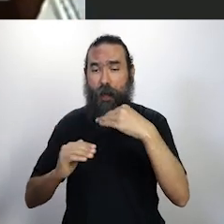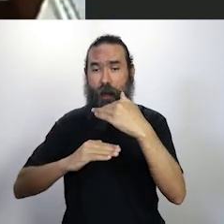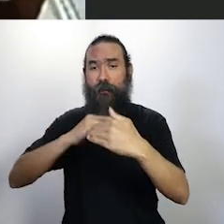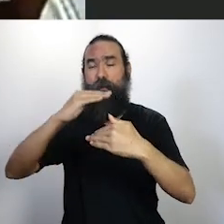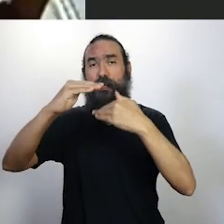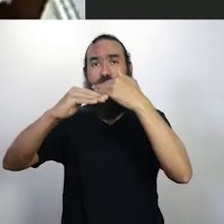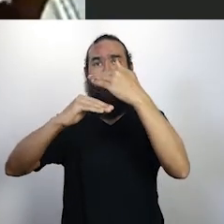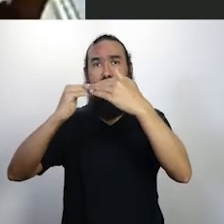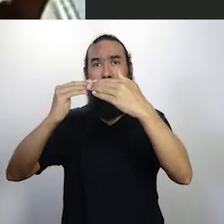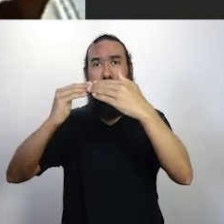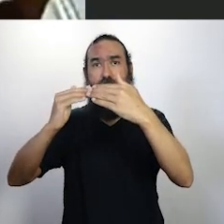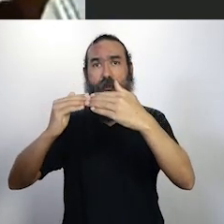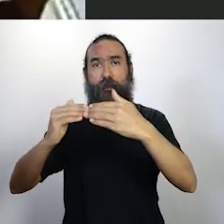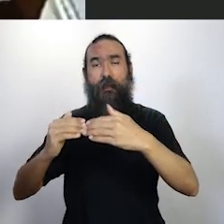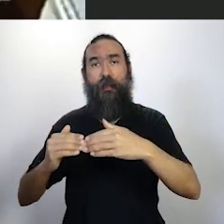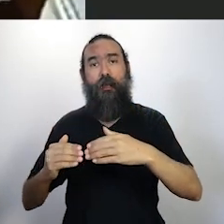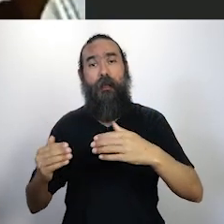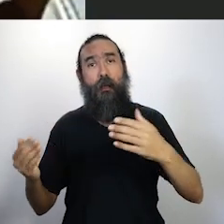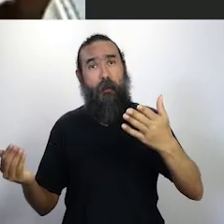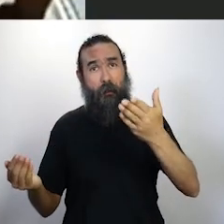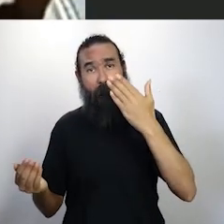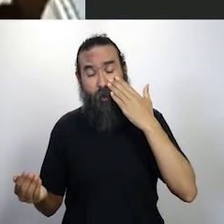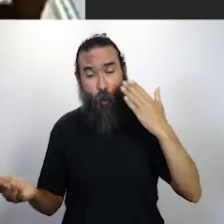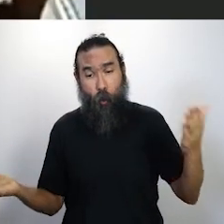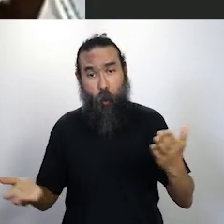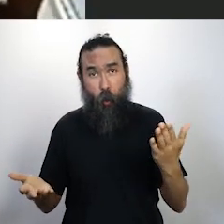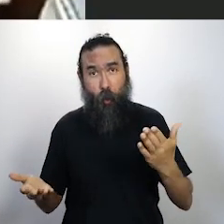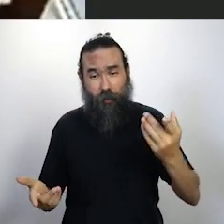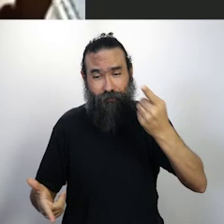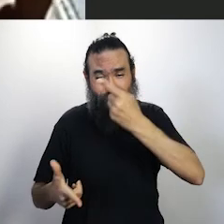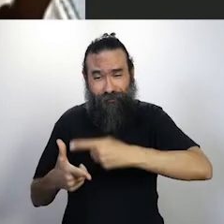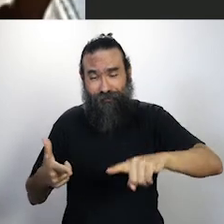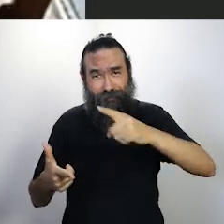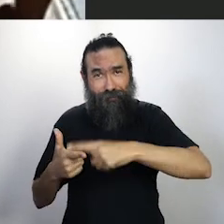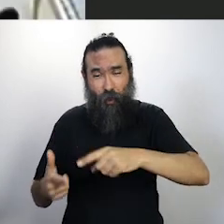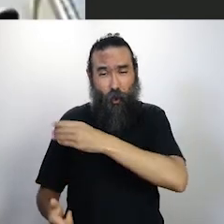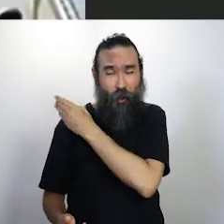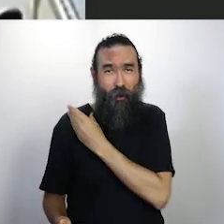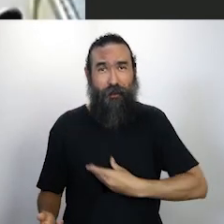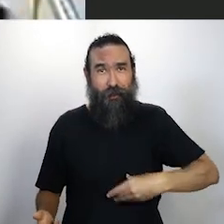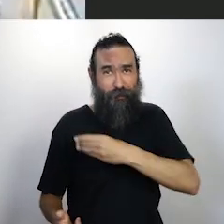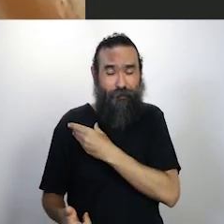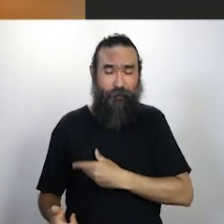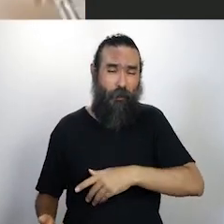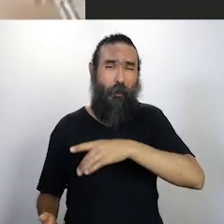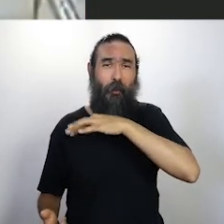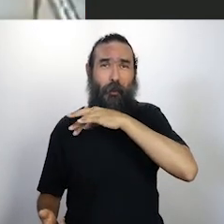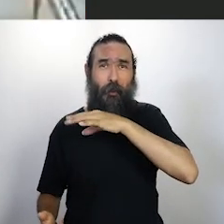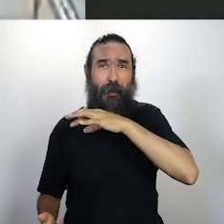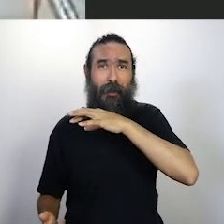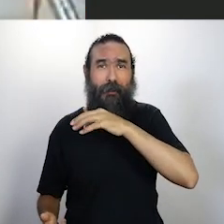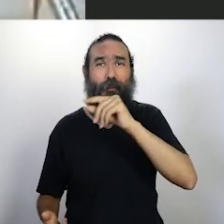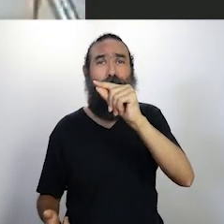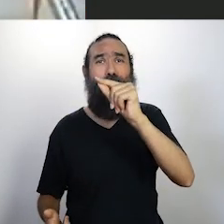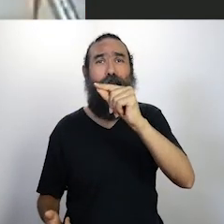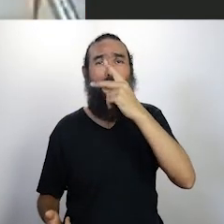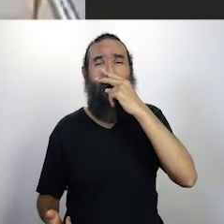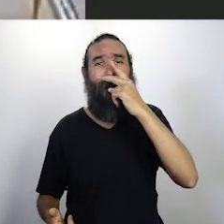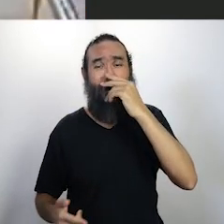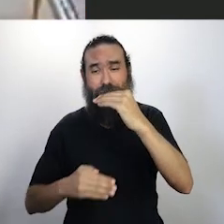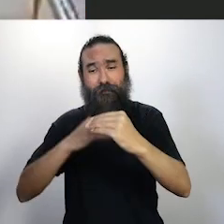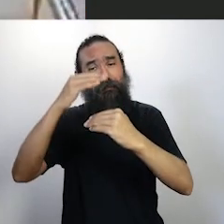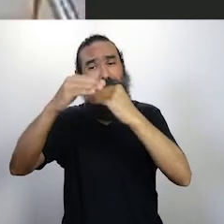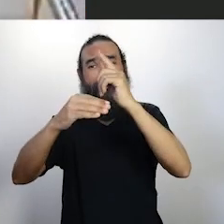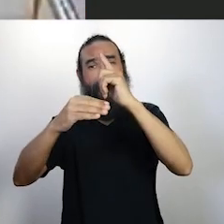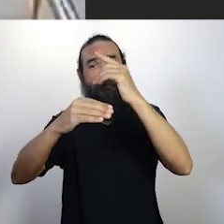com esse governo né com esse atraso com esse retrocesso tão gritante né é quase uma miragem então nós vamos ter que ter